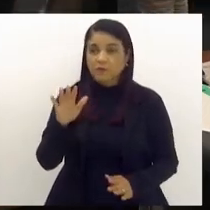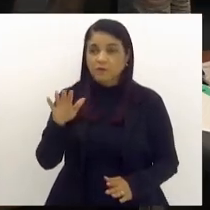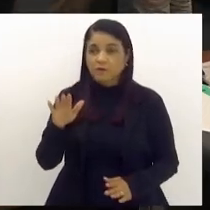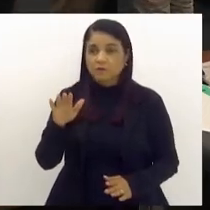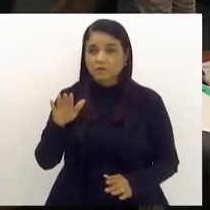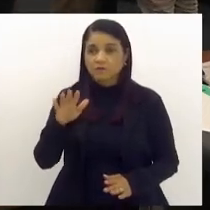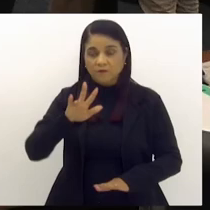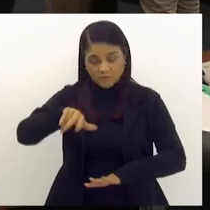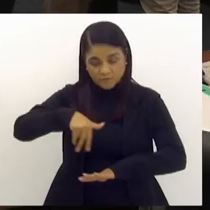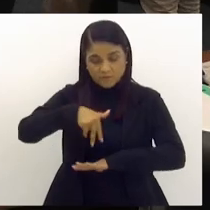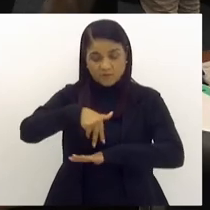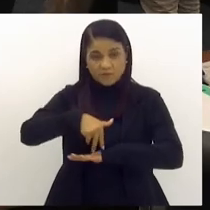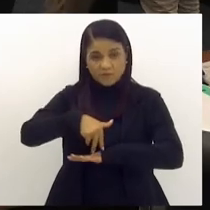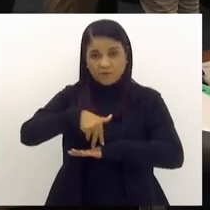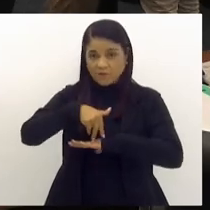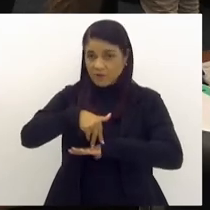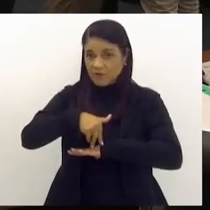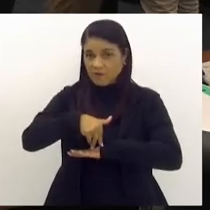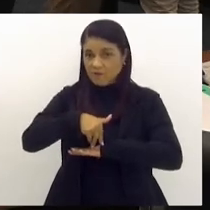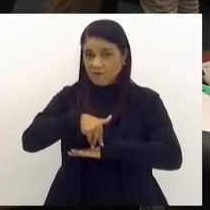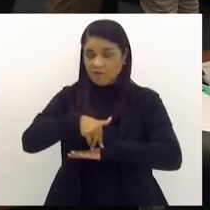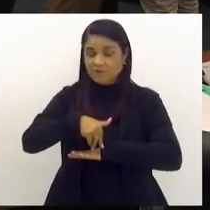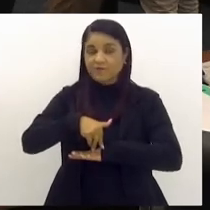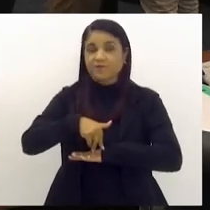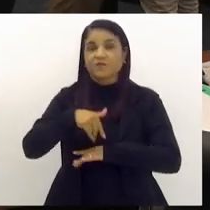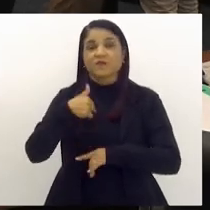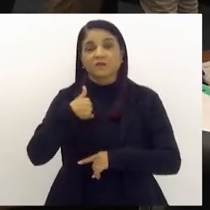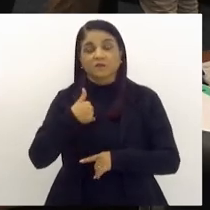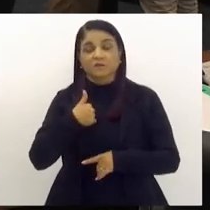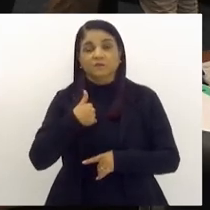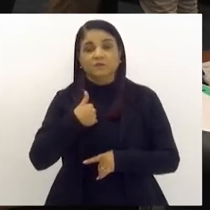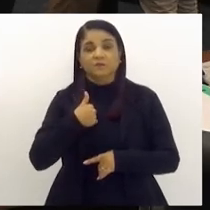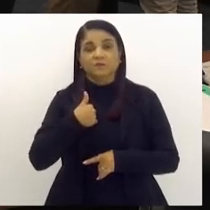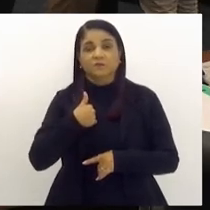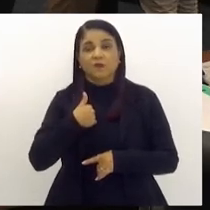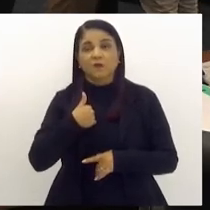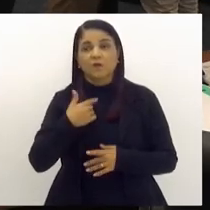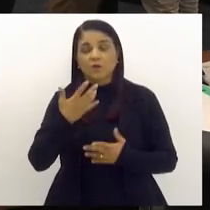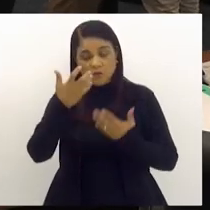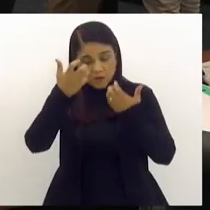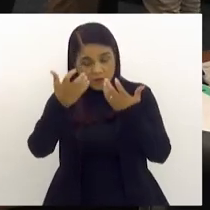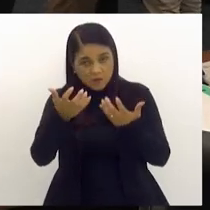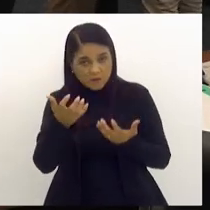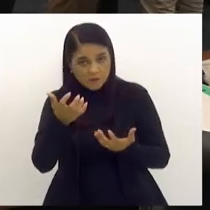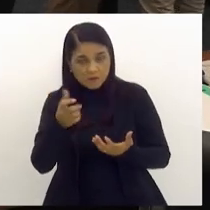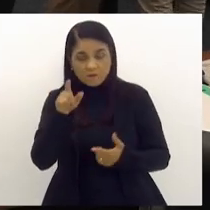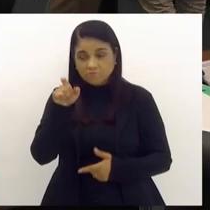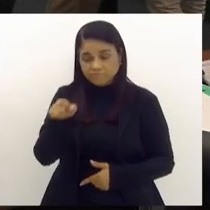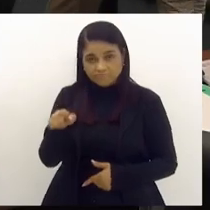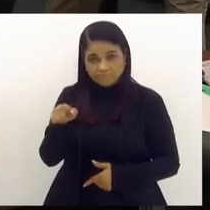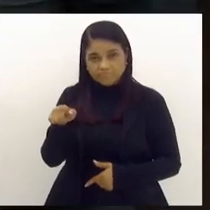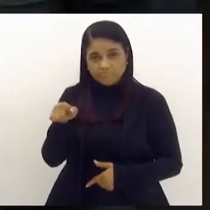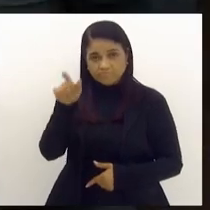deve ficar de plantão ali hoje, isso, no microfone. Nas idas e vindas, eu queria que Vossa Excelência